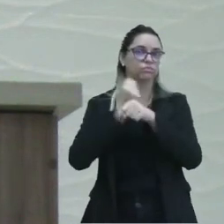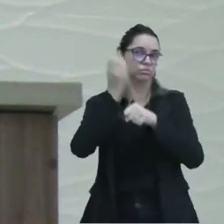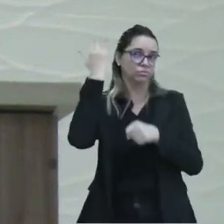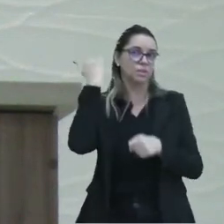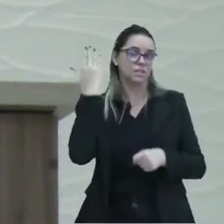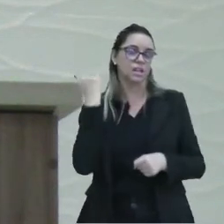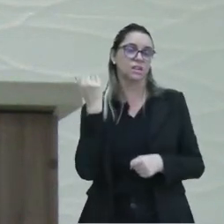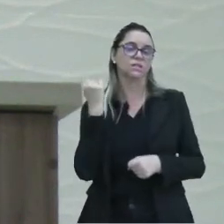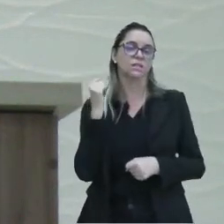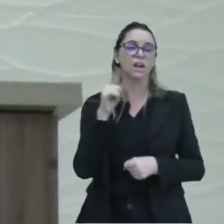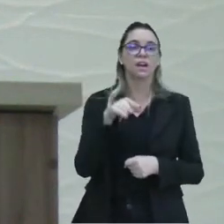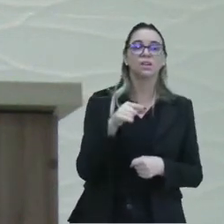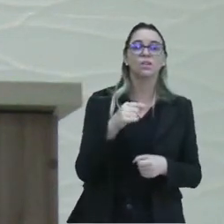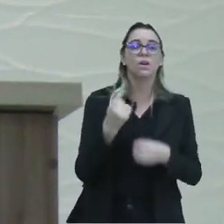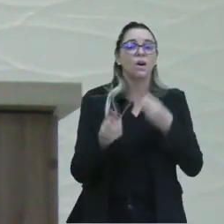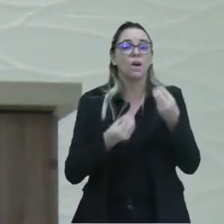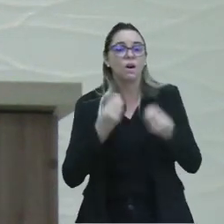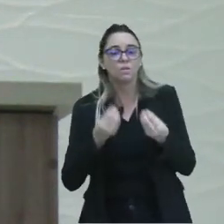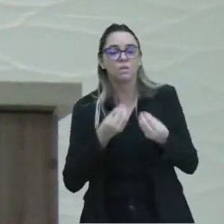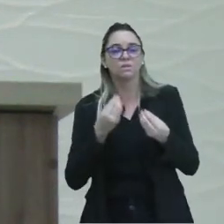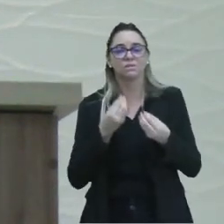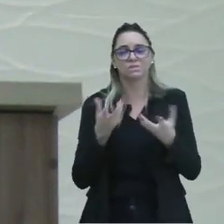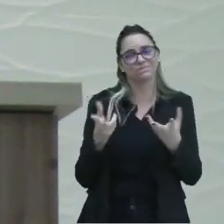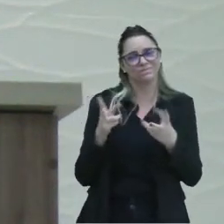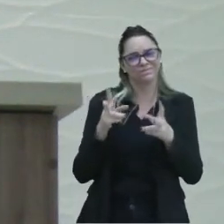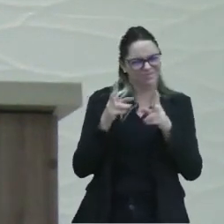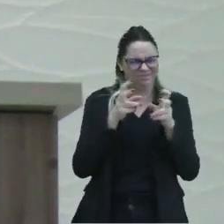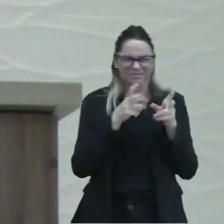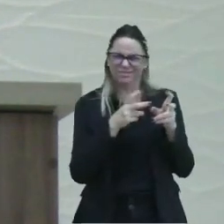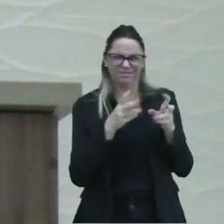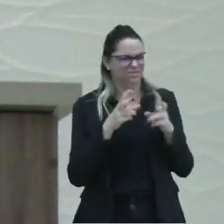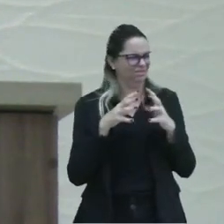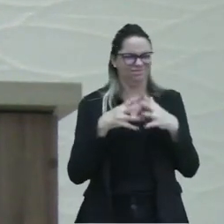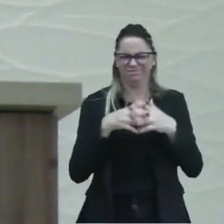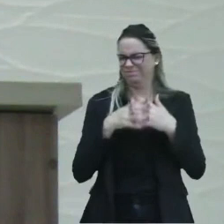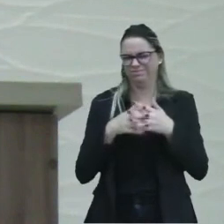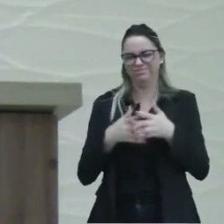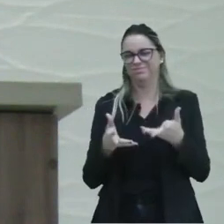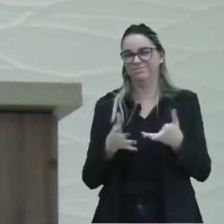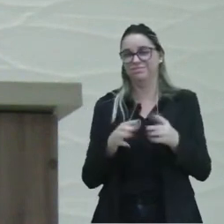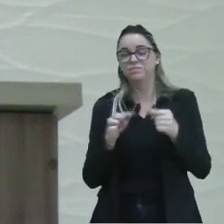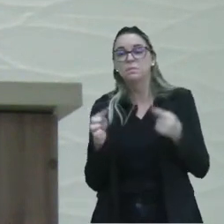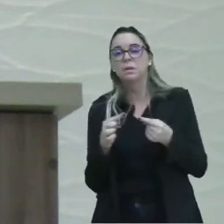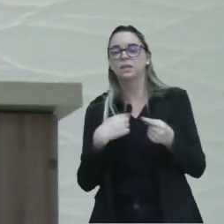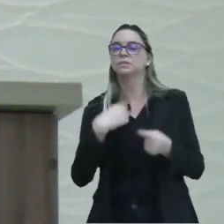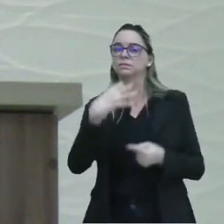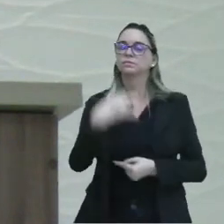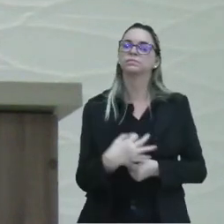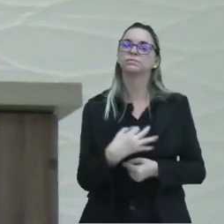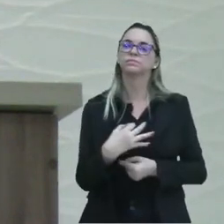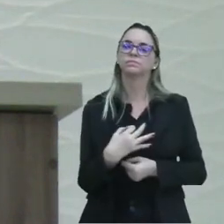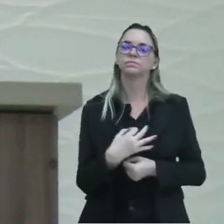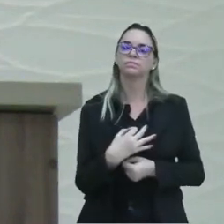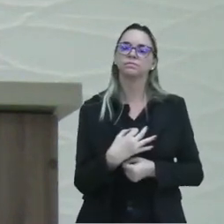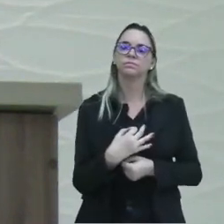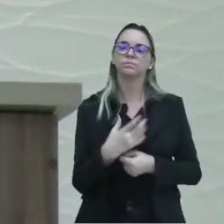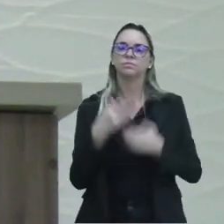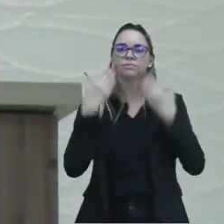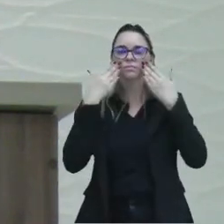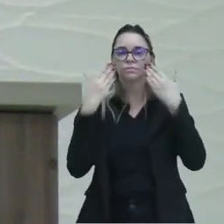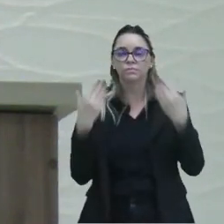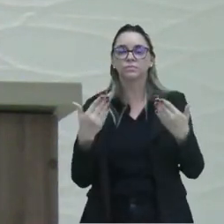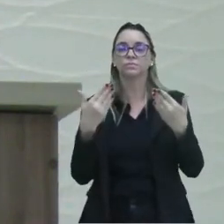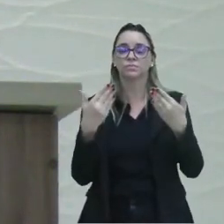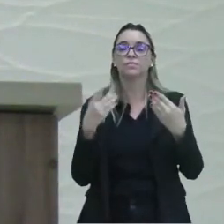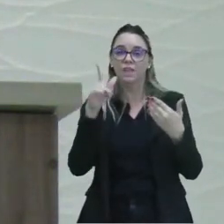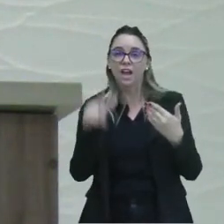intenção que vimos foi apenas de tumultuar e não de ajudar. Mas tenho a convicção e a plena certeza que essa audiência pública é